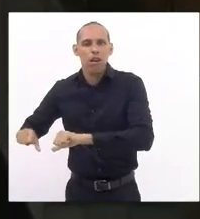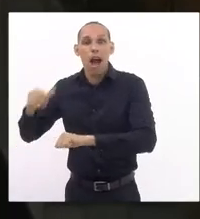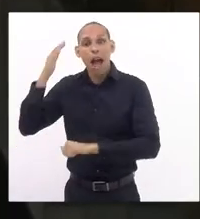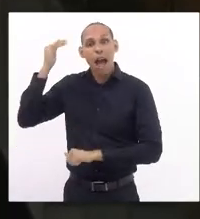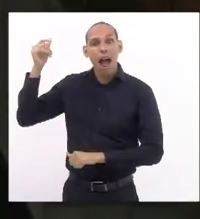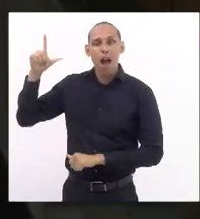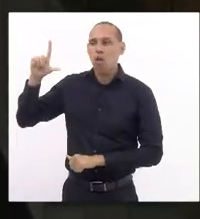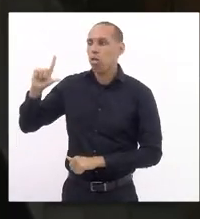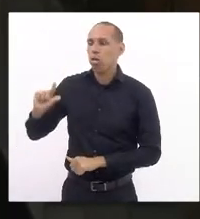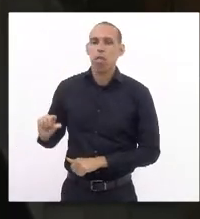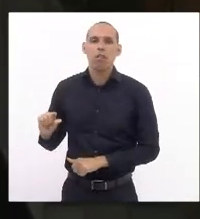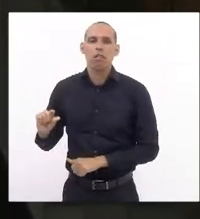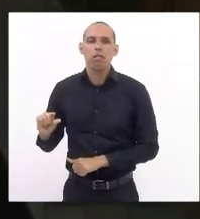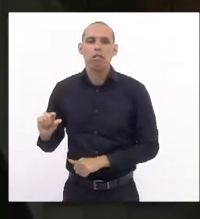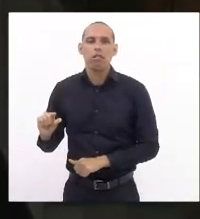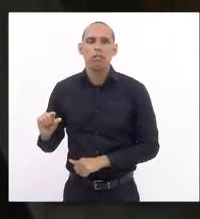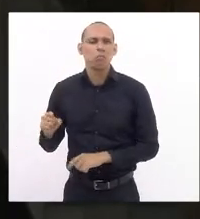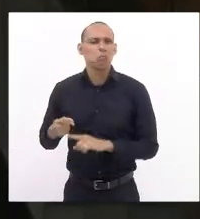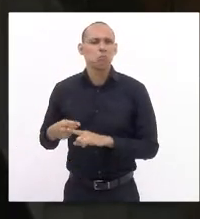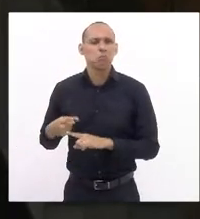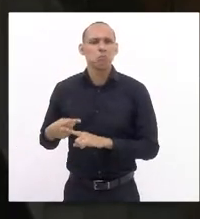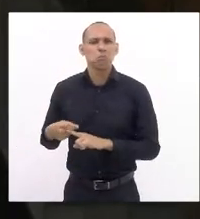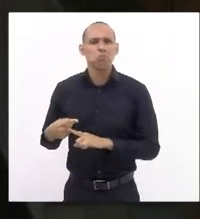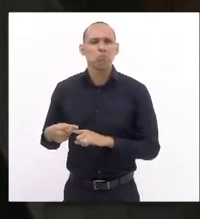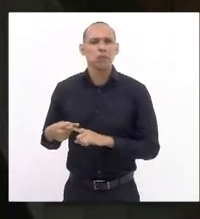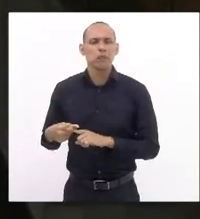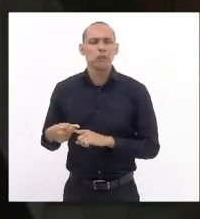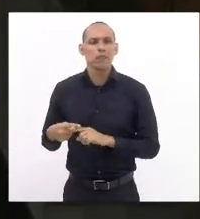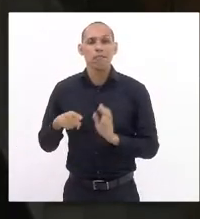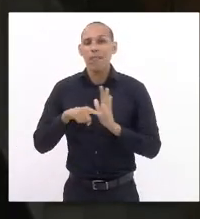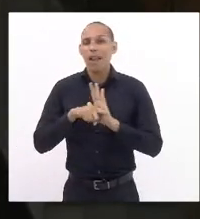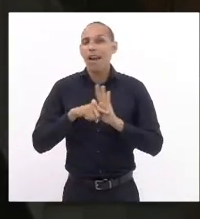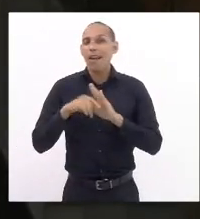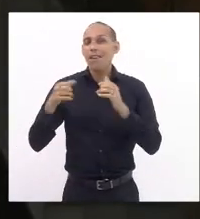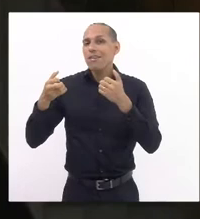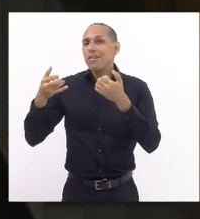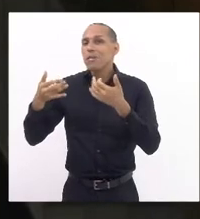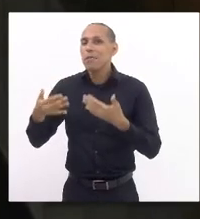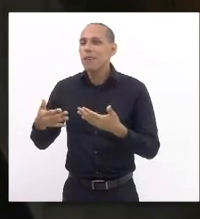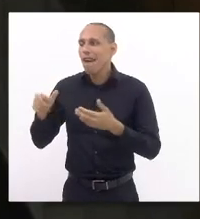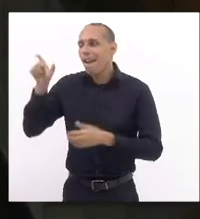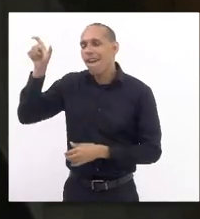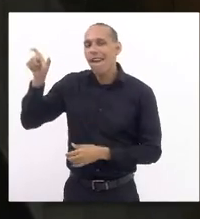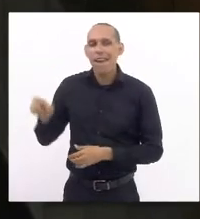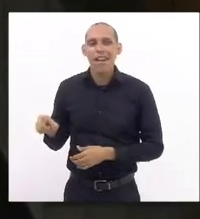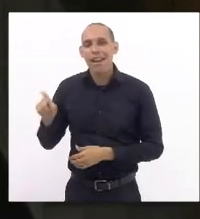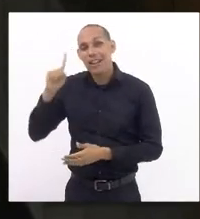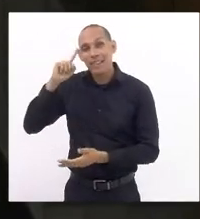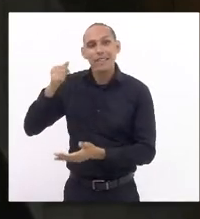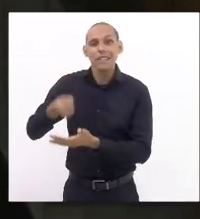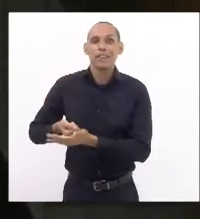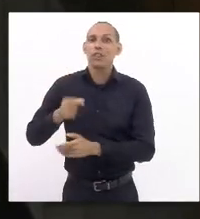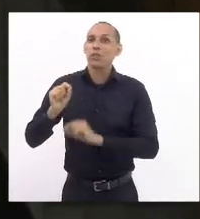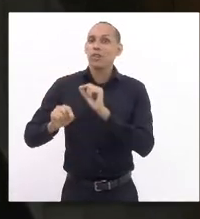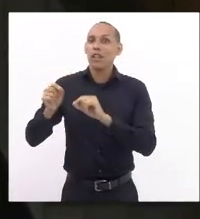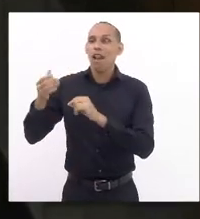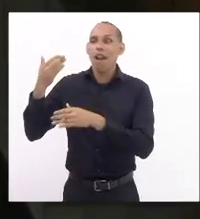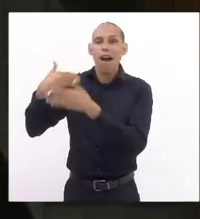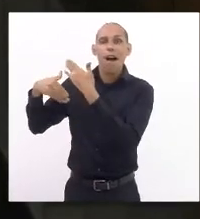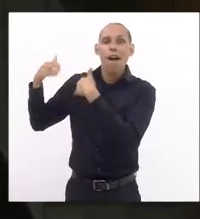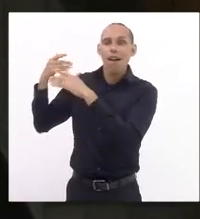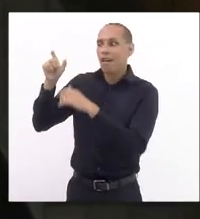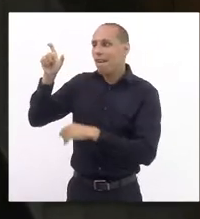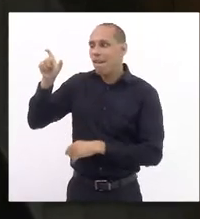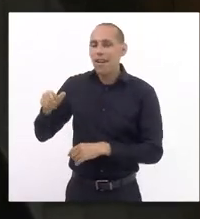E, segundo essas análises, essa queda de popularidade tinha a ver com a decisão tomada por Bush algum tempo antes